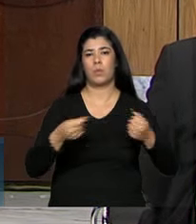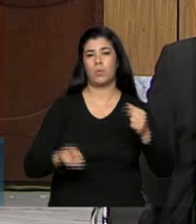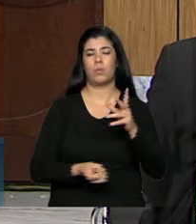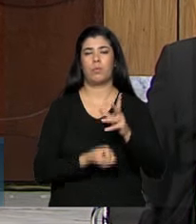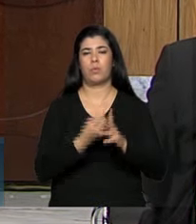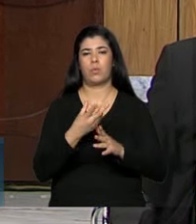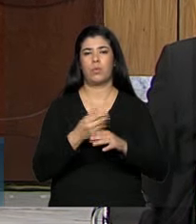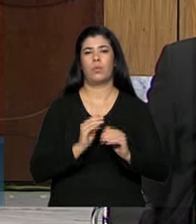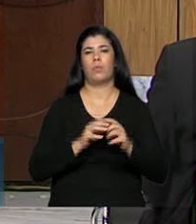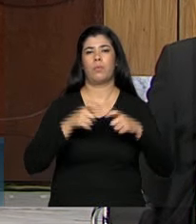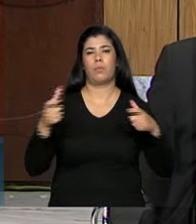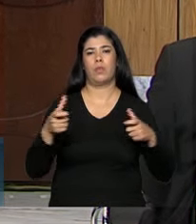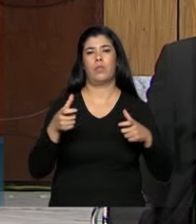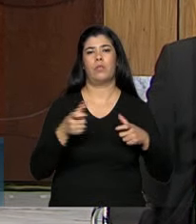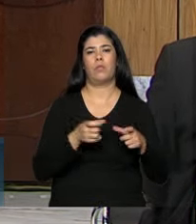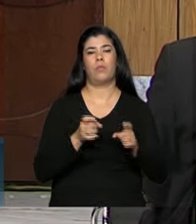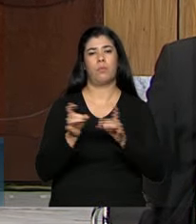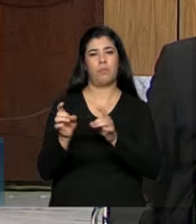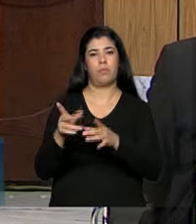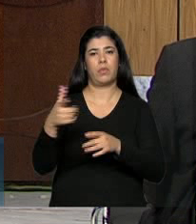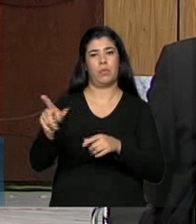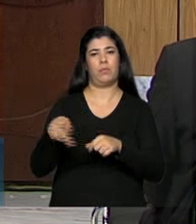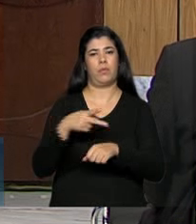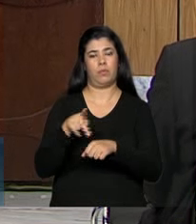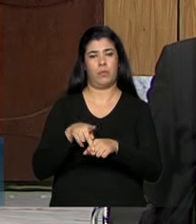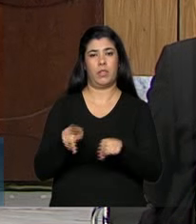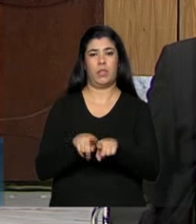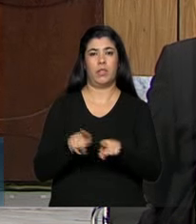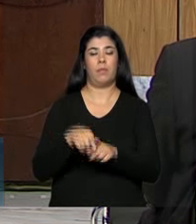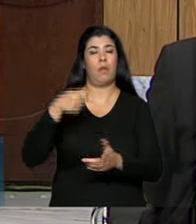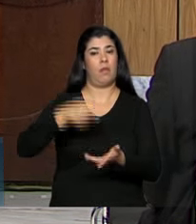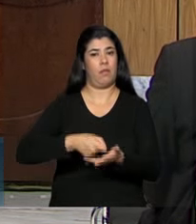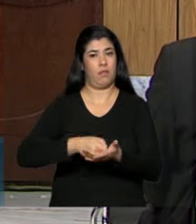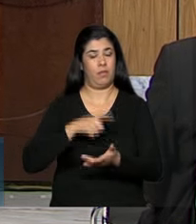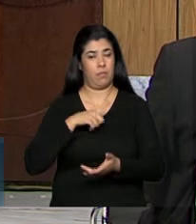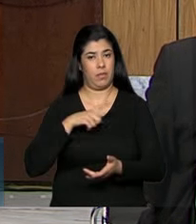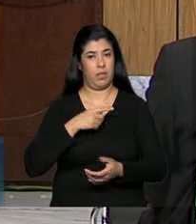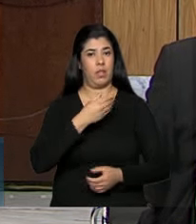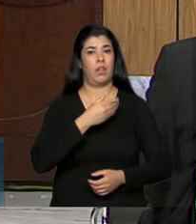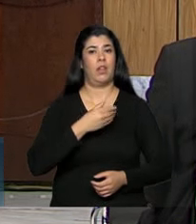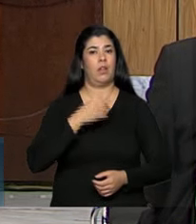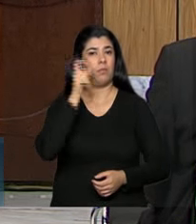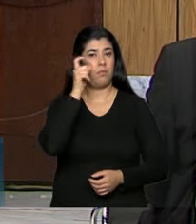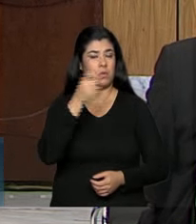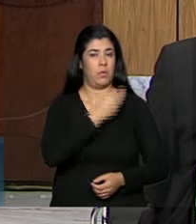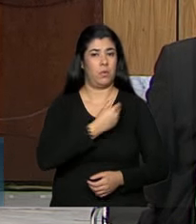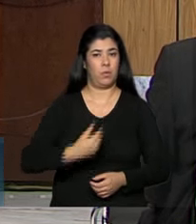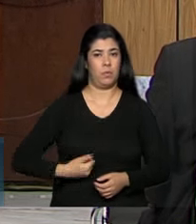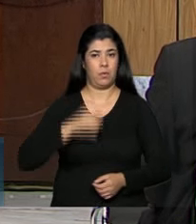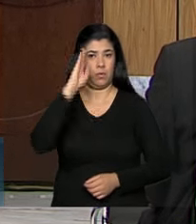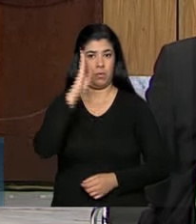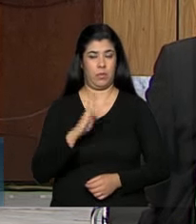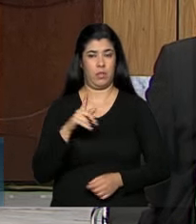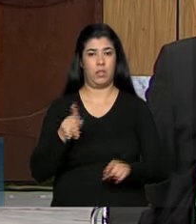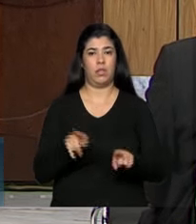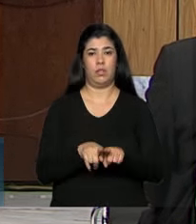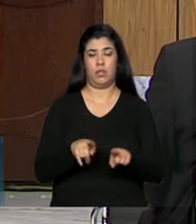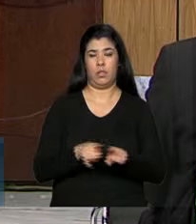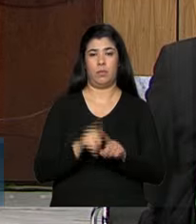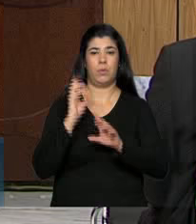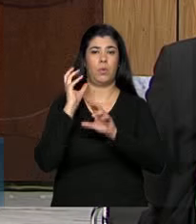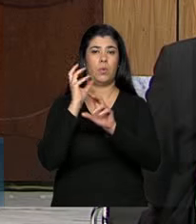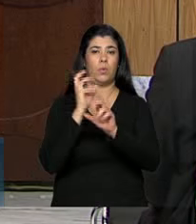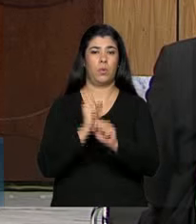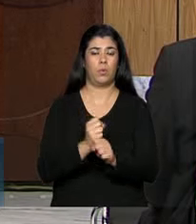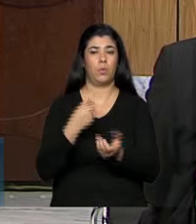exportações brasileiras. Reafirmei a determinação do governo brasileiro na conclusão do